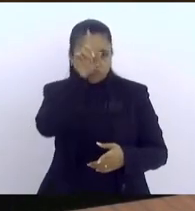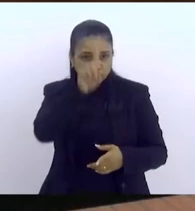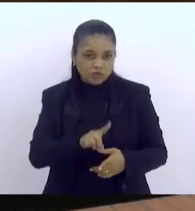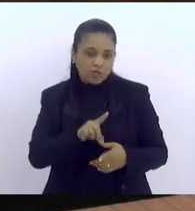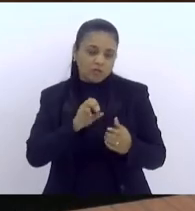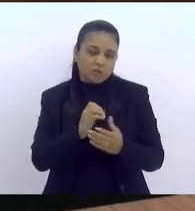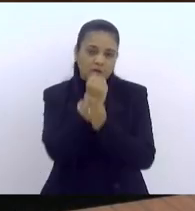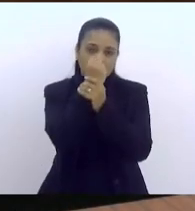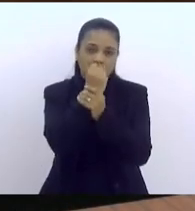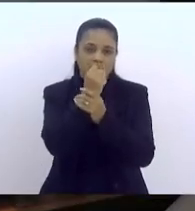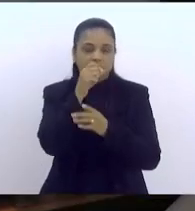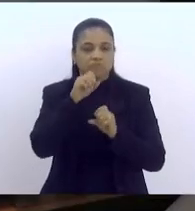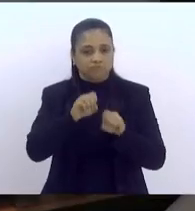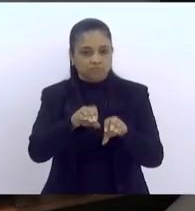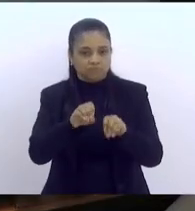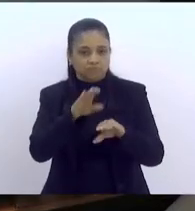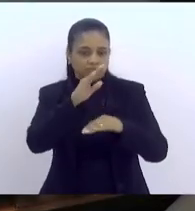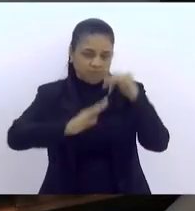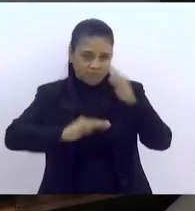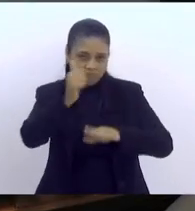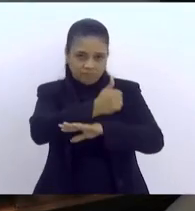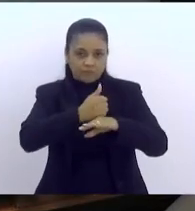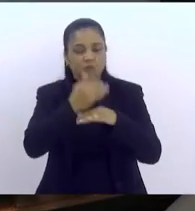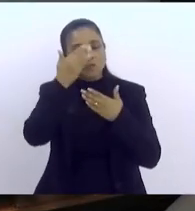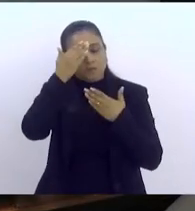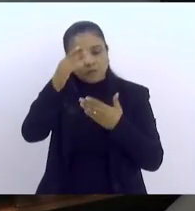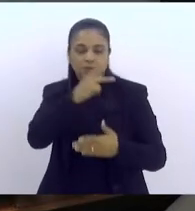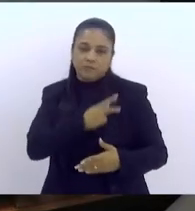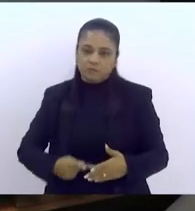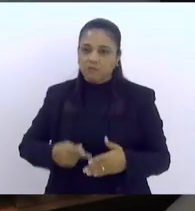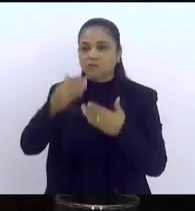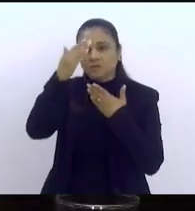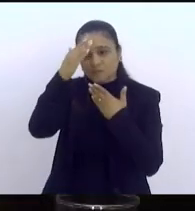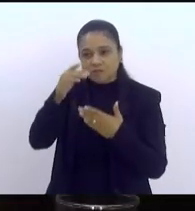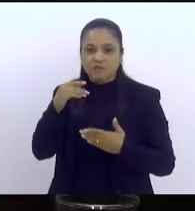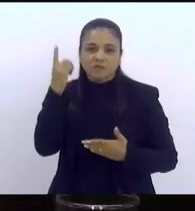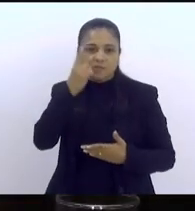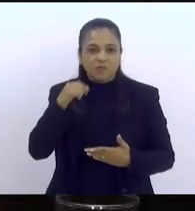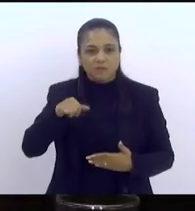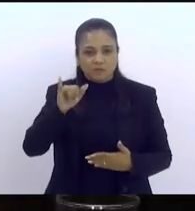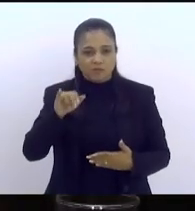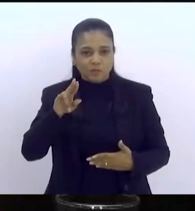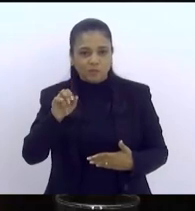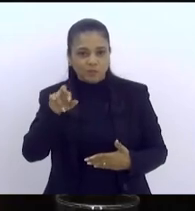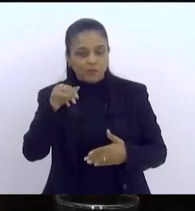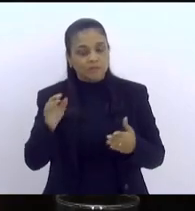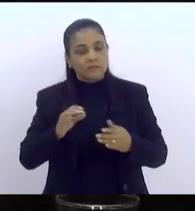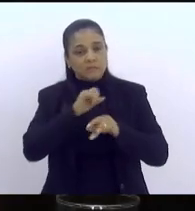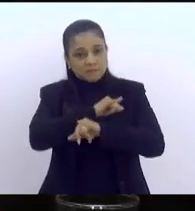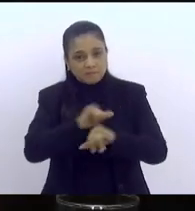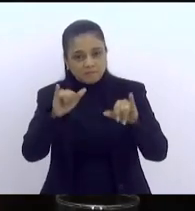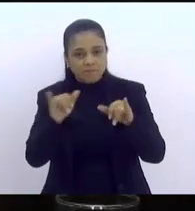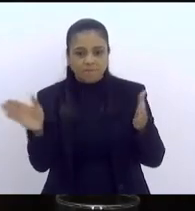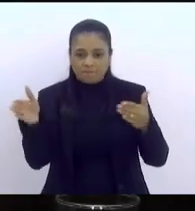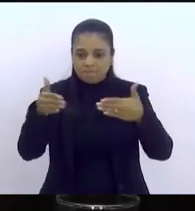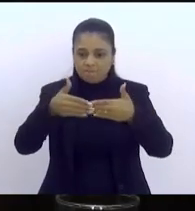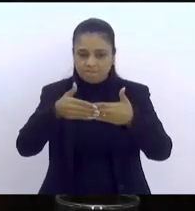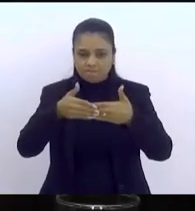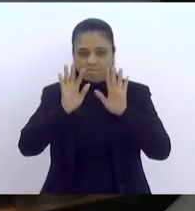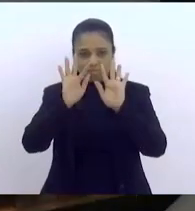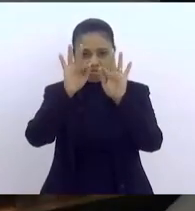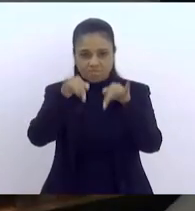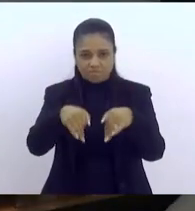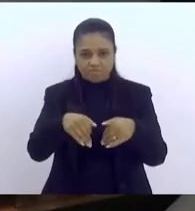Muito obrigado, presidente. Obrigado, deputado Yuri. Declaro encerrado o presente expediente final.